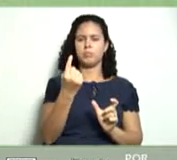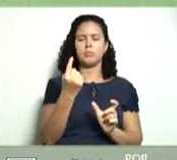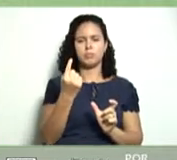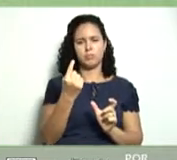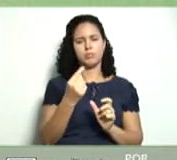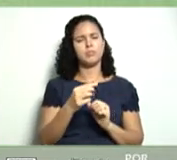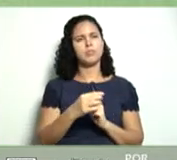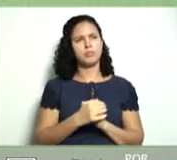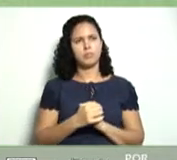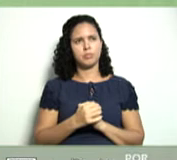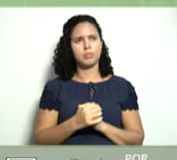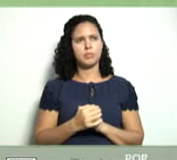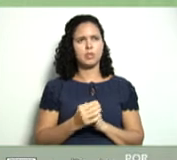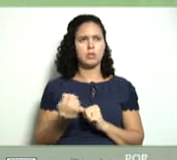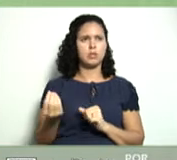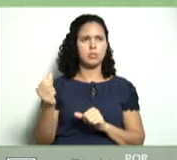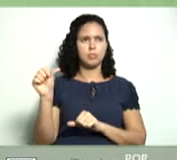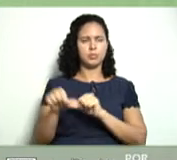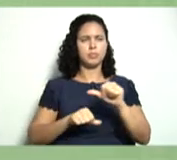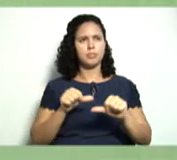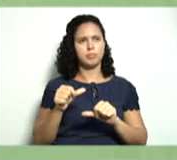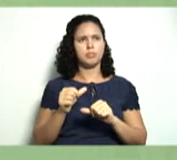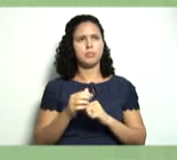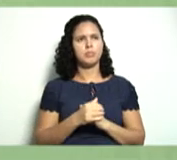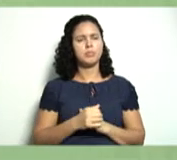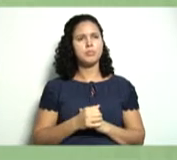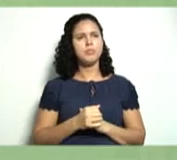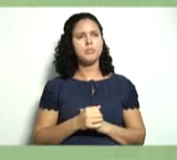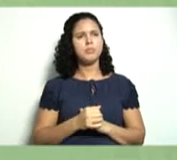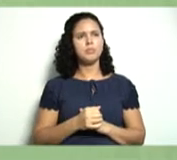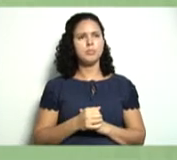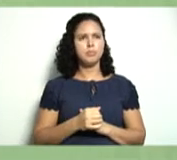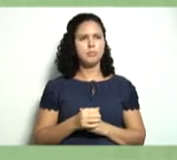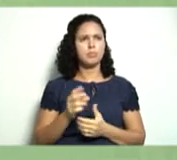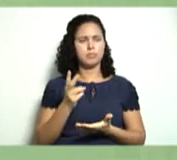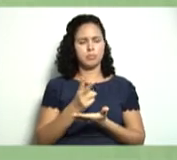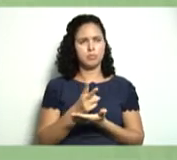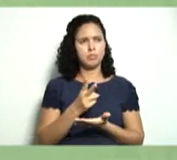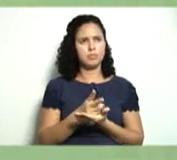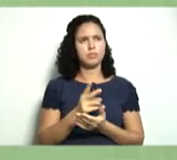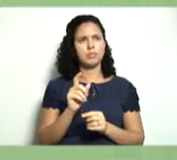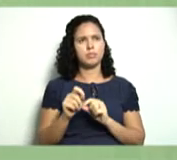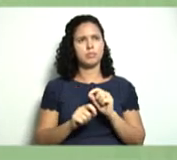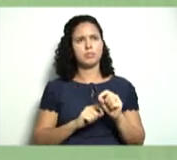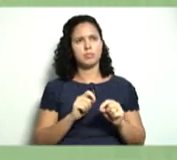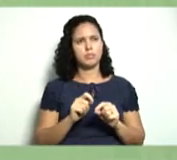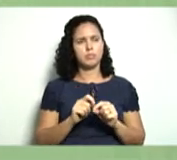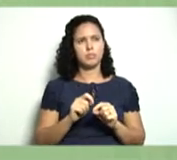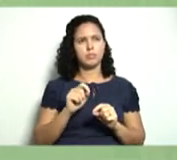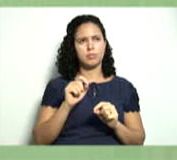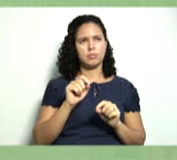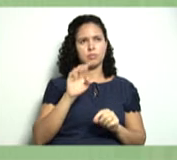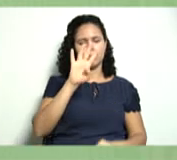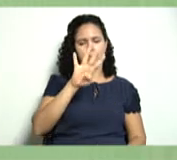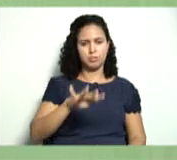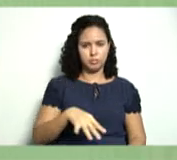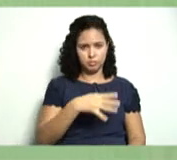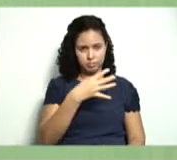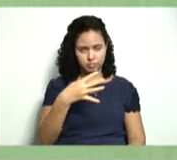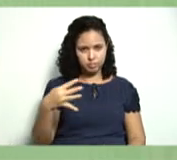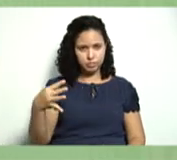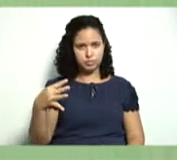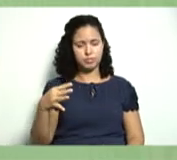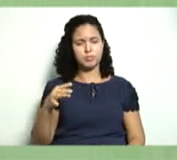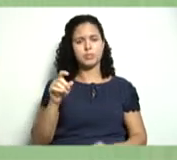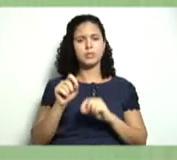opção declaramos certo continuando aqui ó o recurso de tabelas então